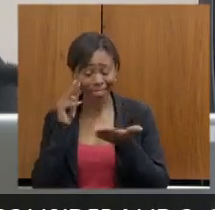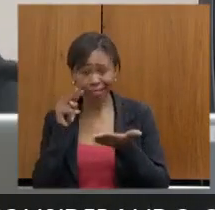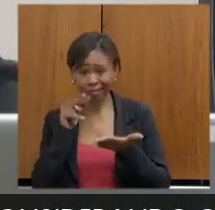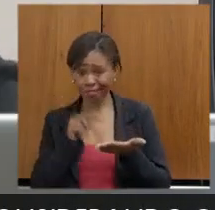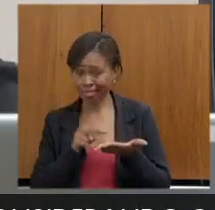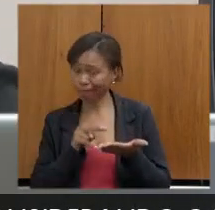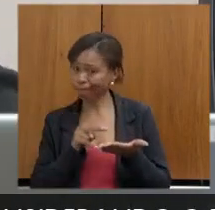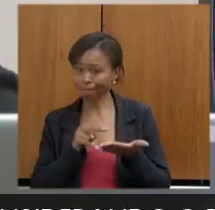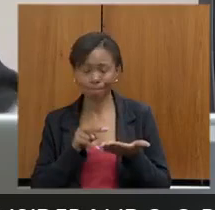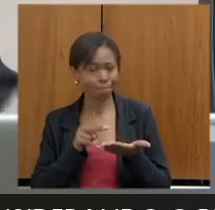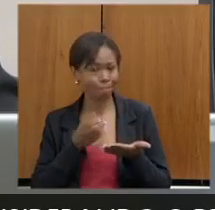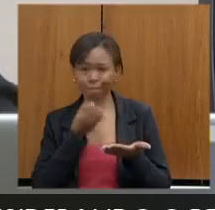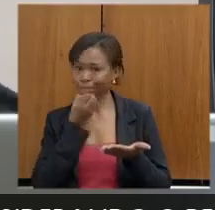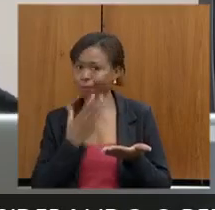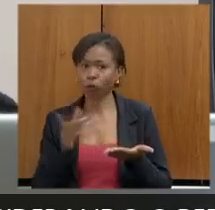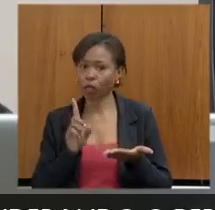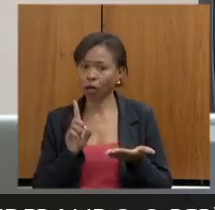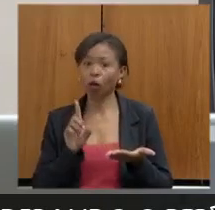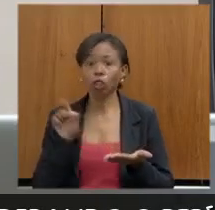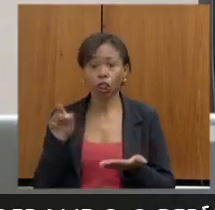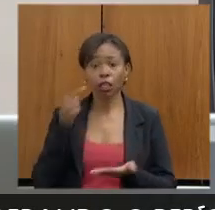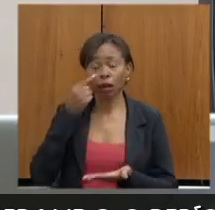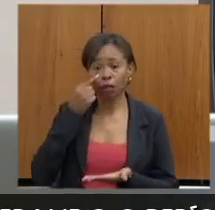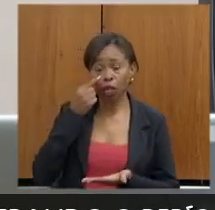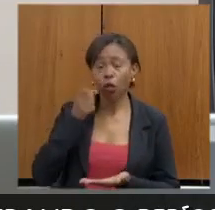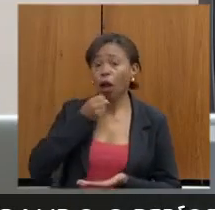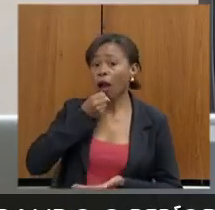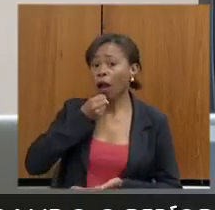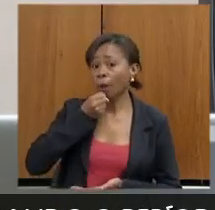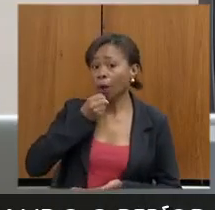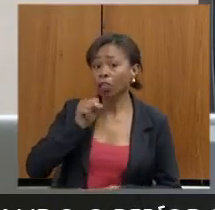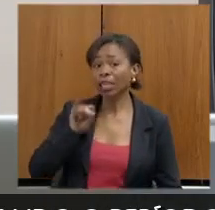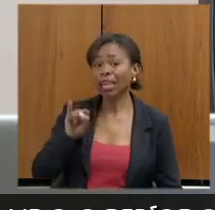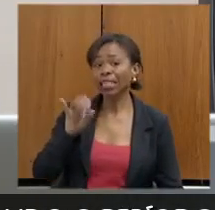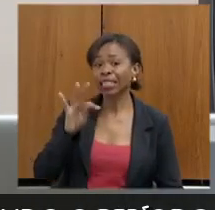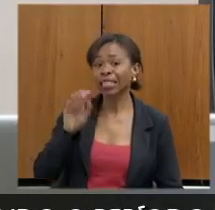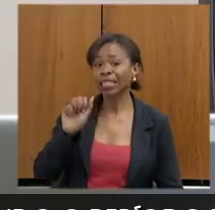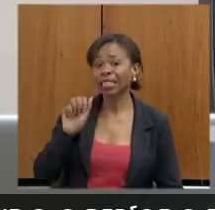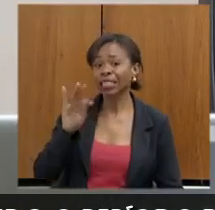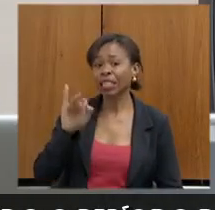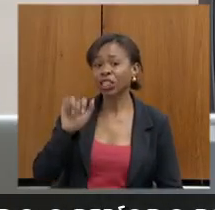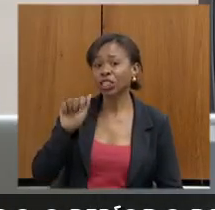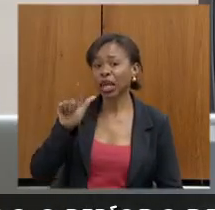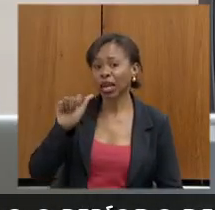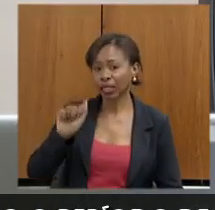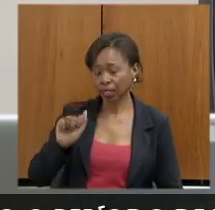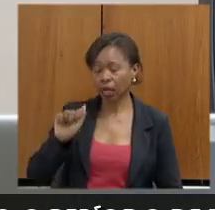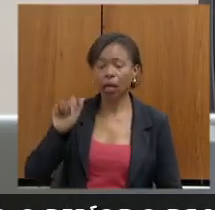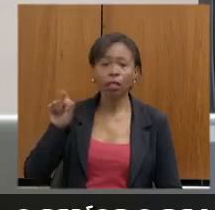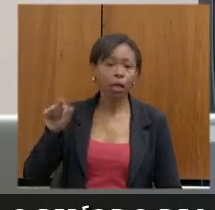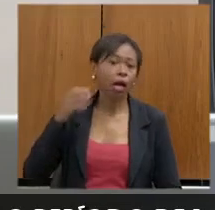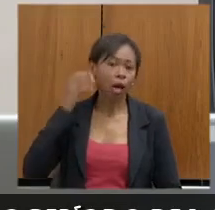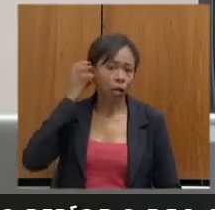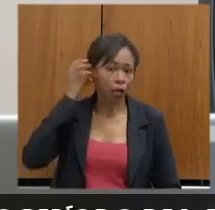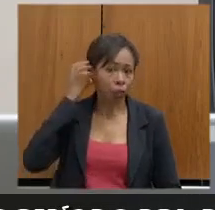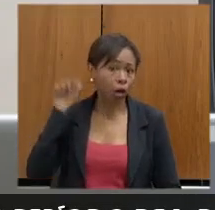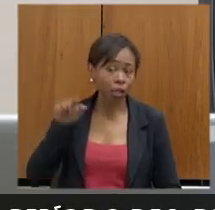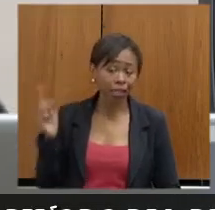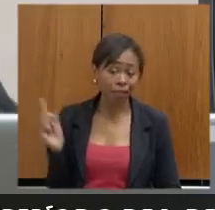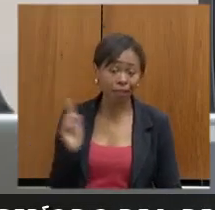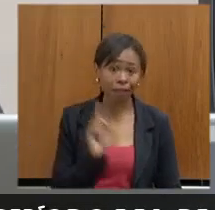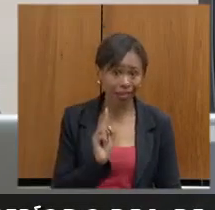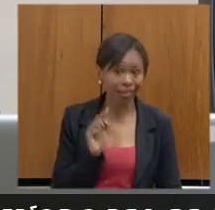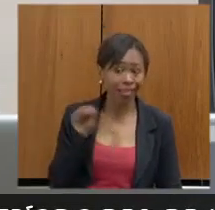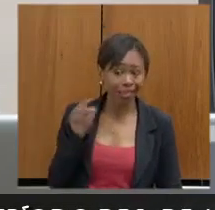repórter é ostakio ramos da Itatiaia acompanhando aqui presencialmente os trabalhos a comissão é preocupante que isso